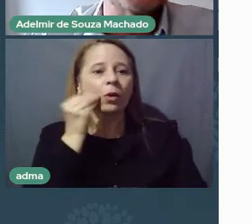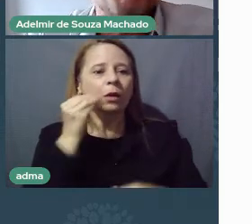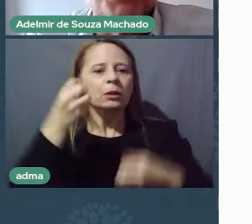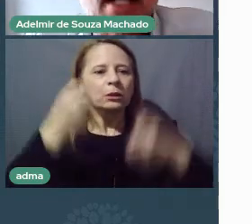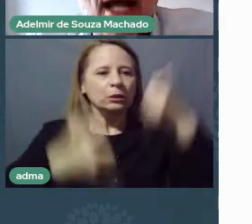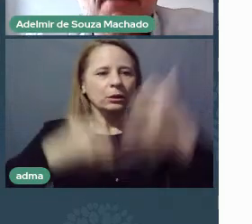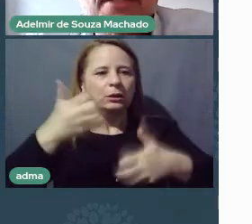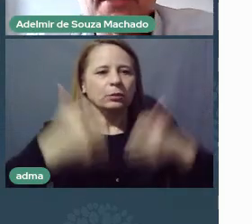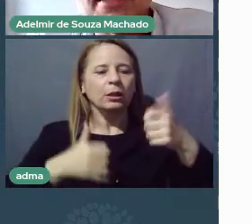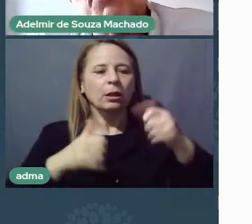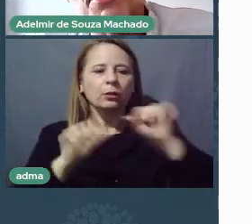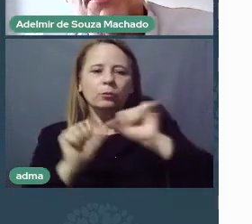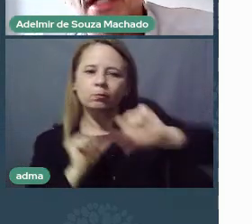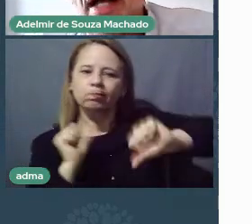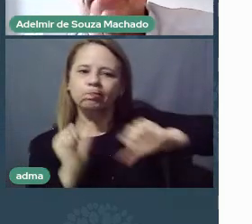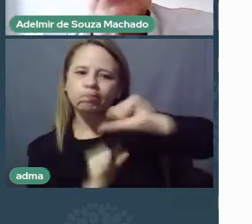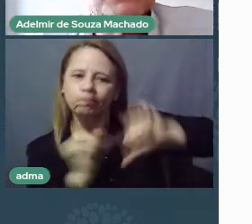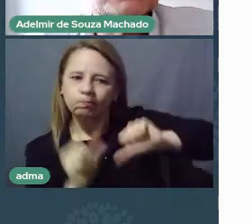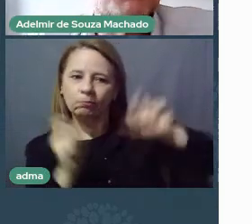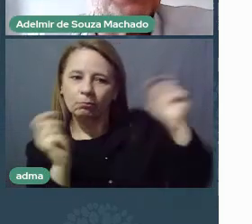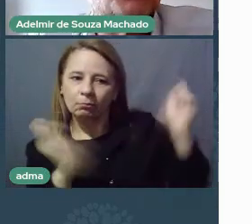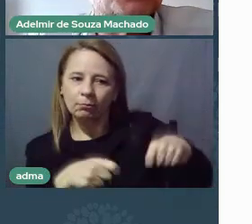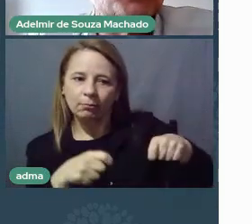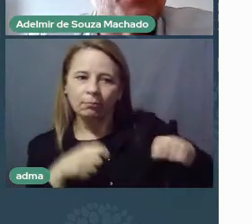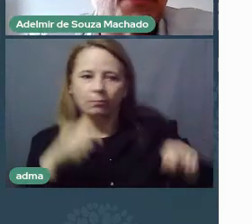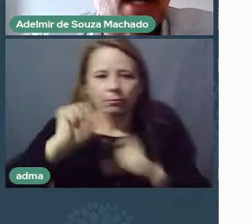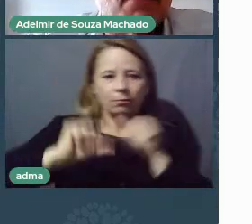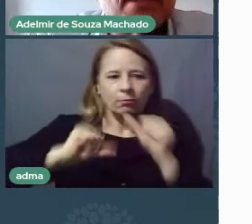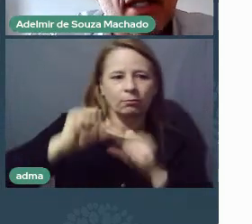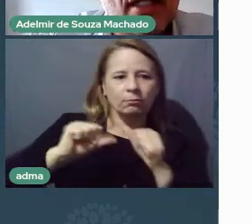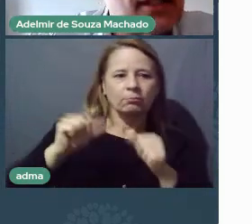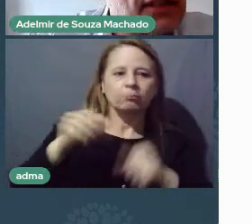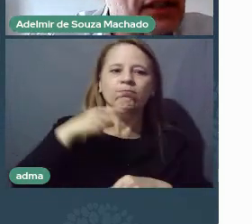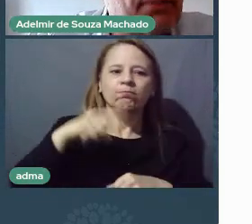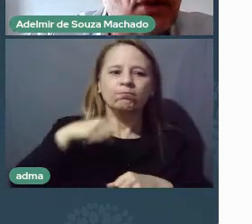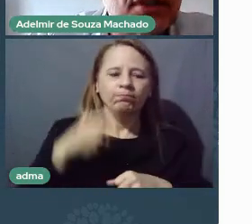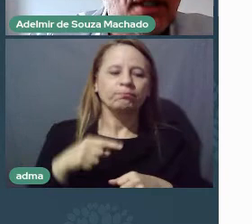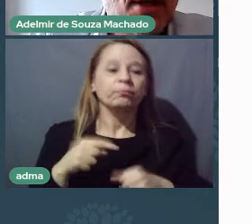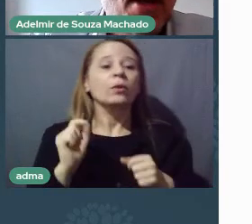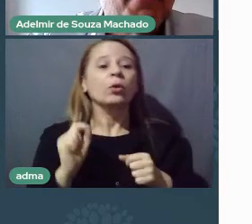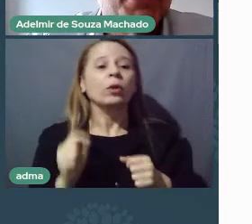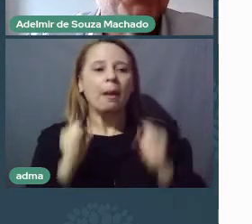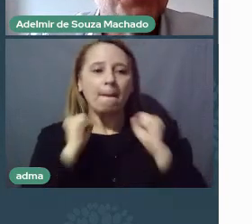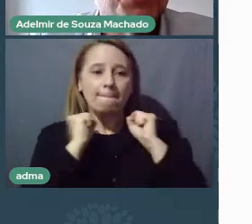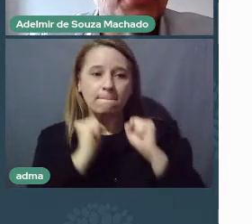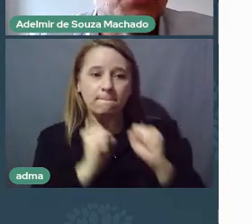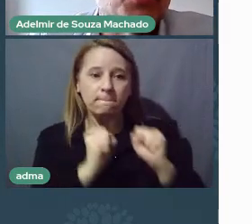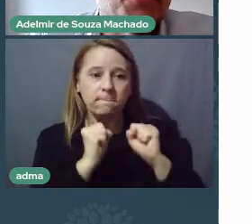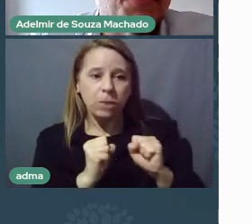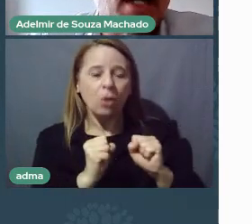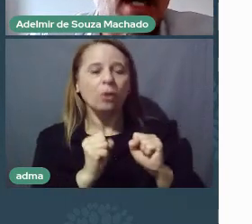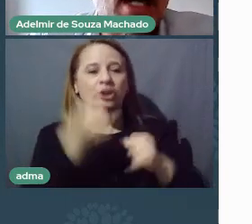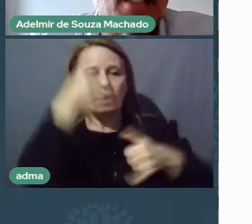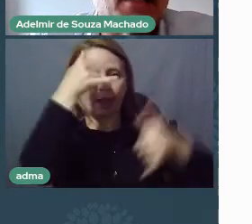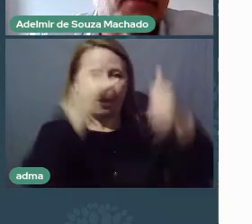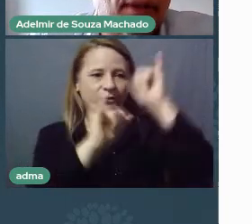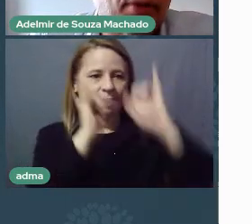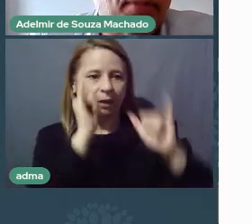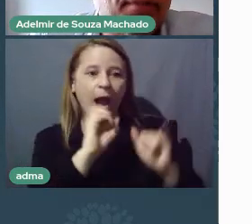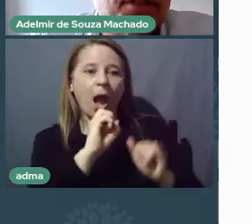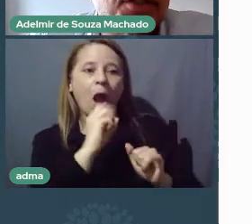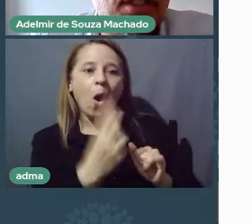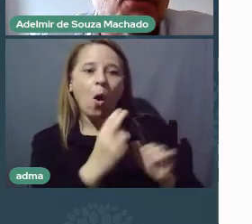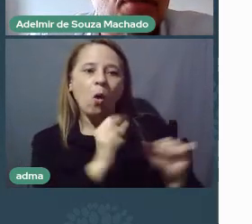fatores modificáveis e não modificáveis. O que são fatores modificáveis? Aqueles que a gente pode prevenir ou